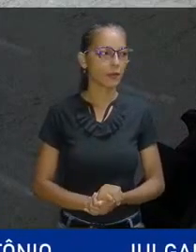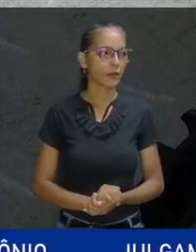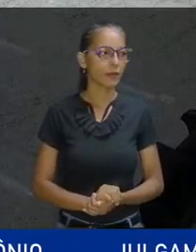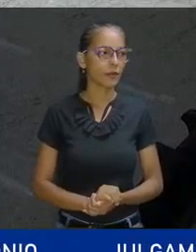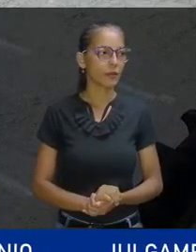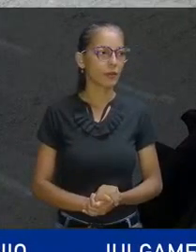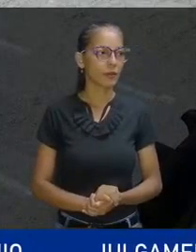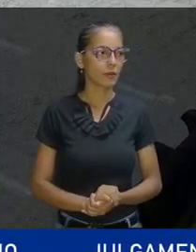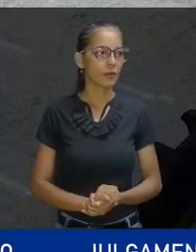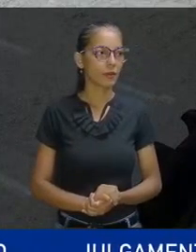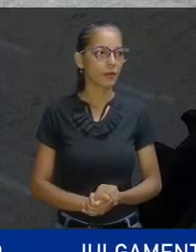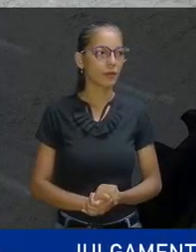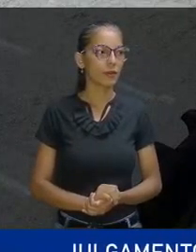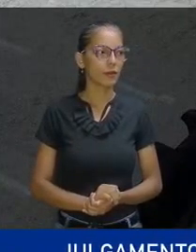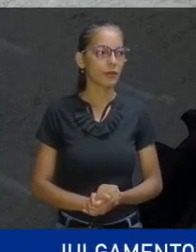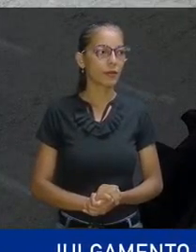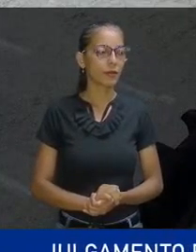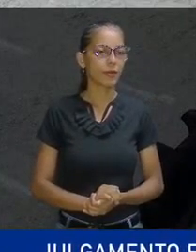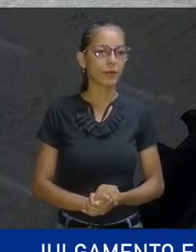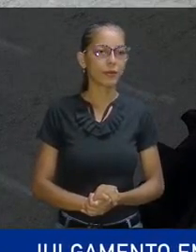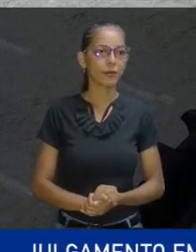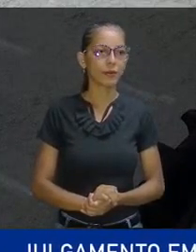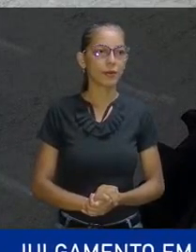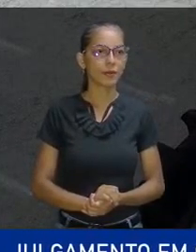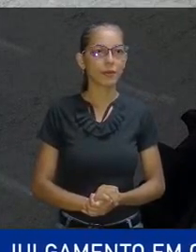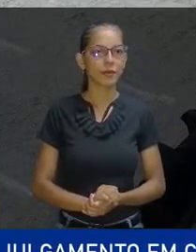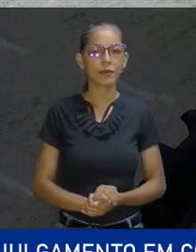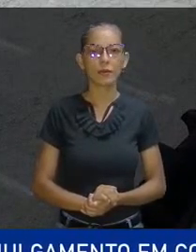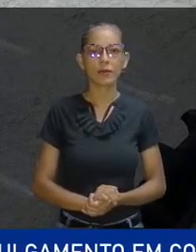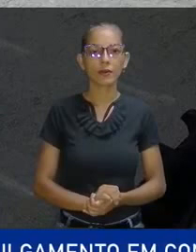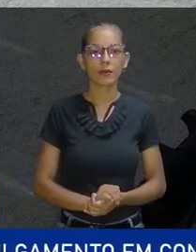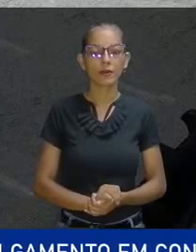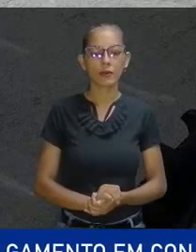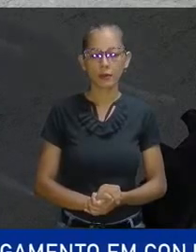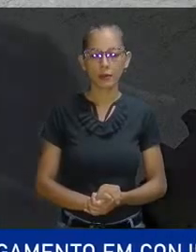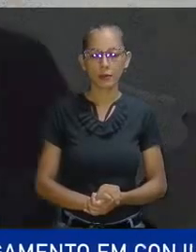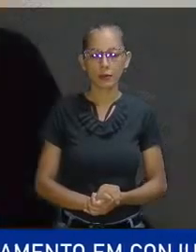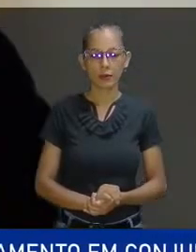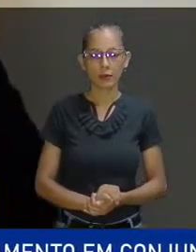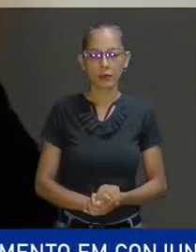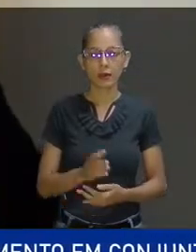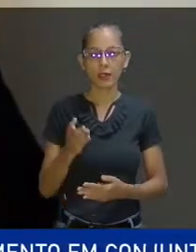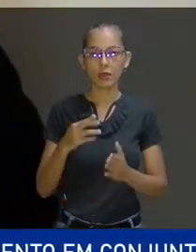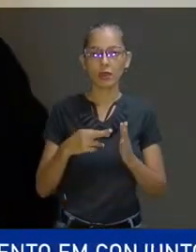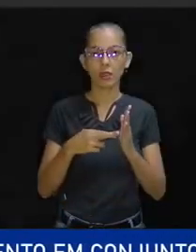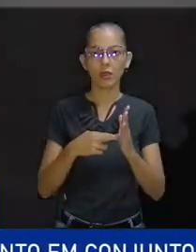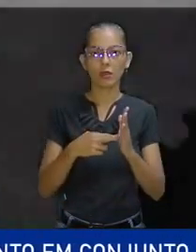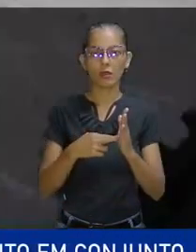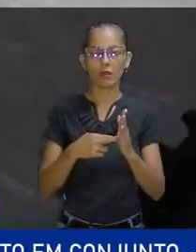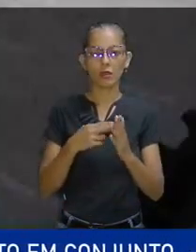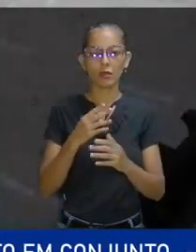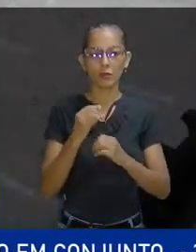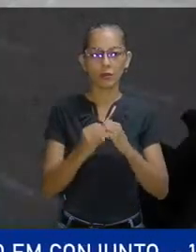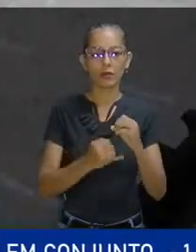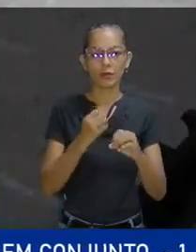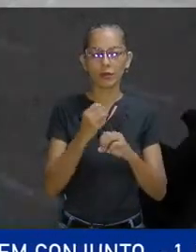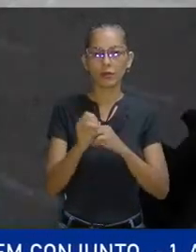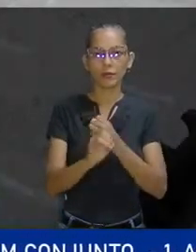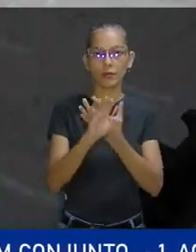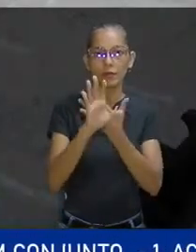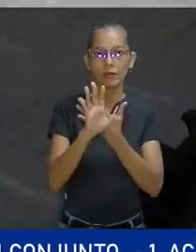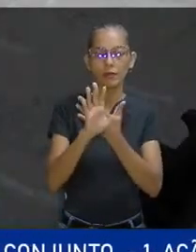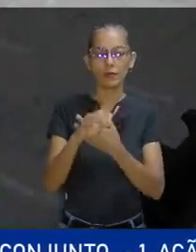Excelência deu a palavra a mim? Sim, eu fiz o pregão, desembargador, e passei a palavra a Vossa Perfeito. Excelência. Senhor